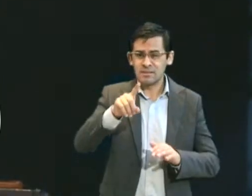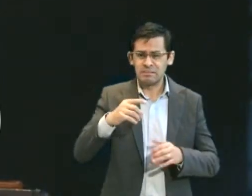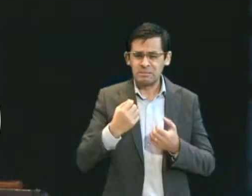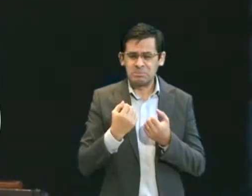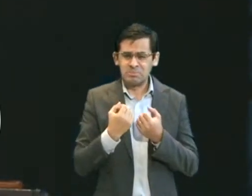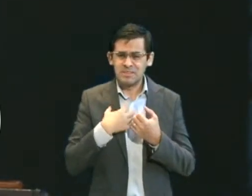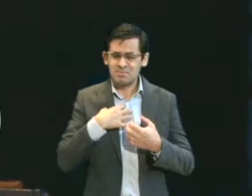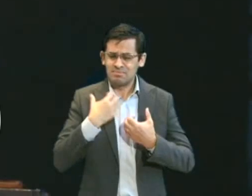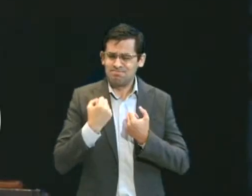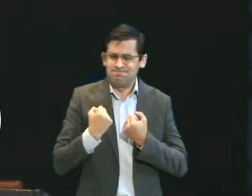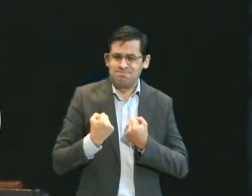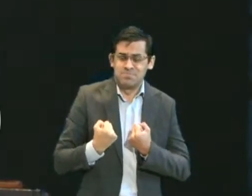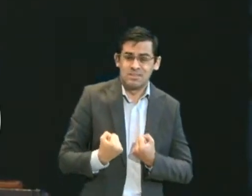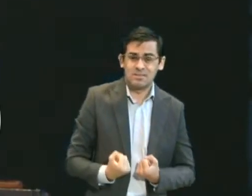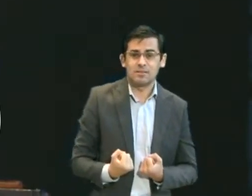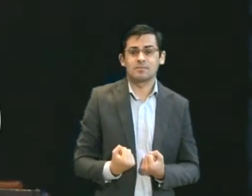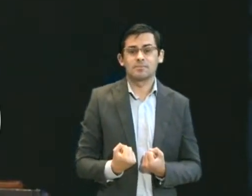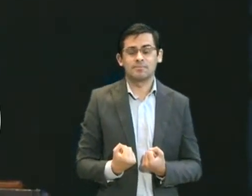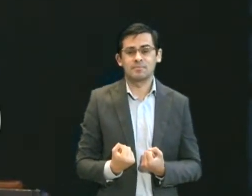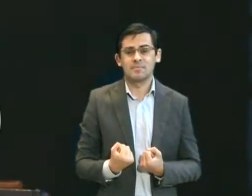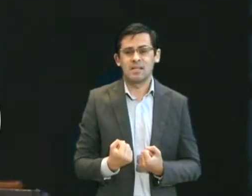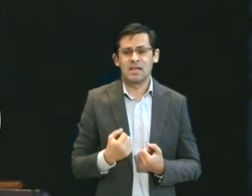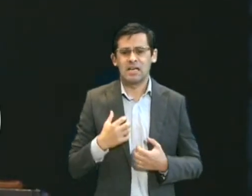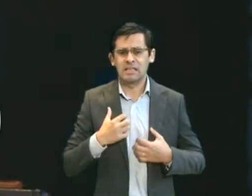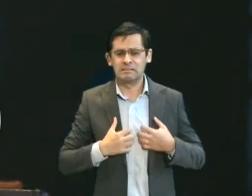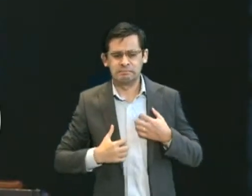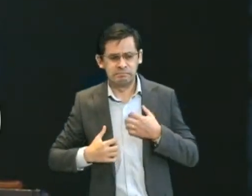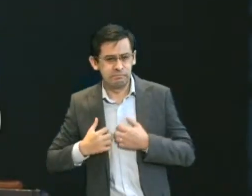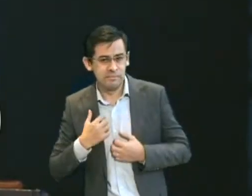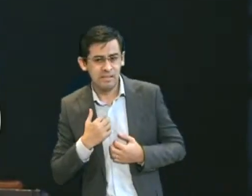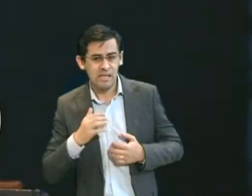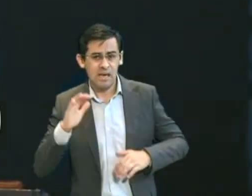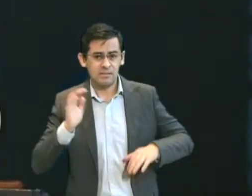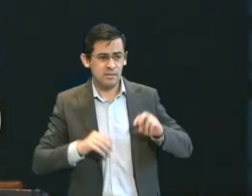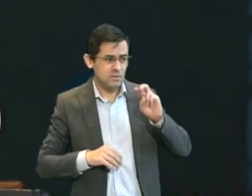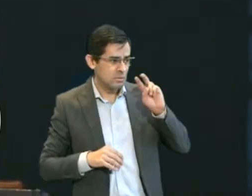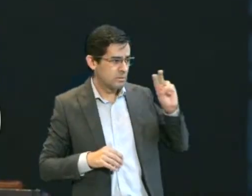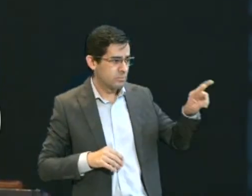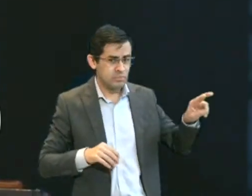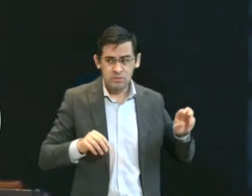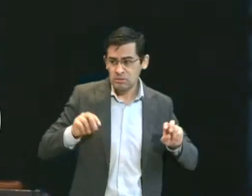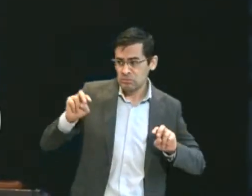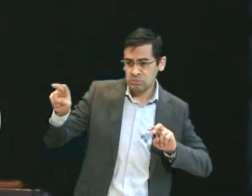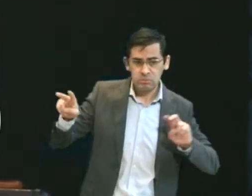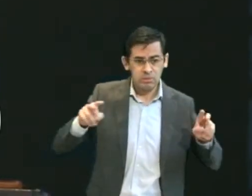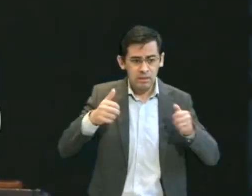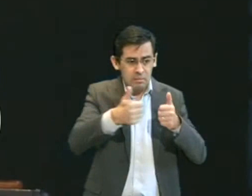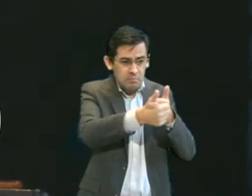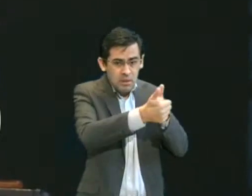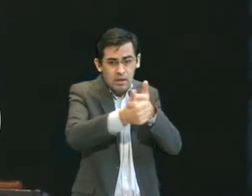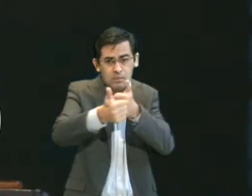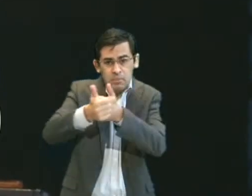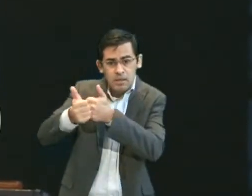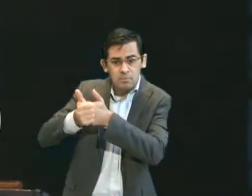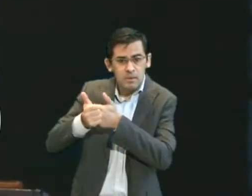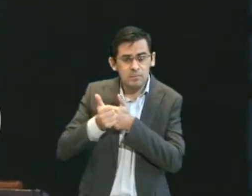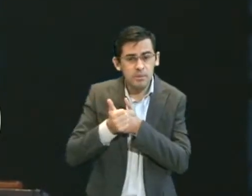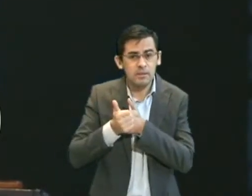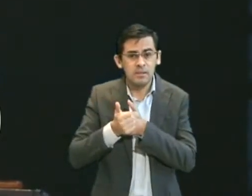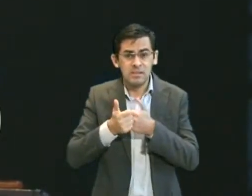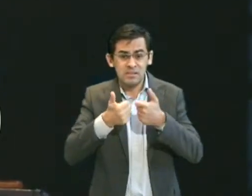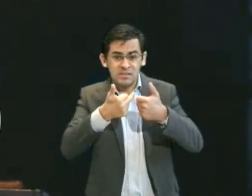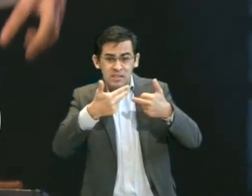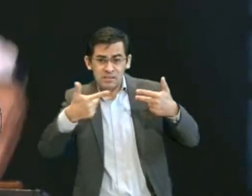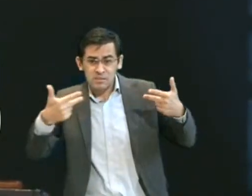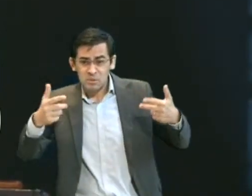espírito hoje. Às vezes a gente olha para o lado, para frente, em volta de nós, e as